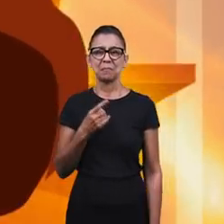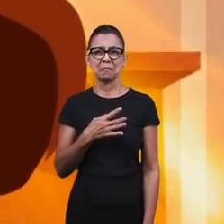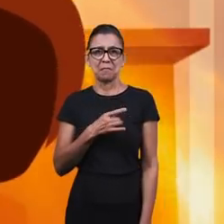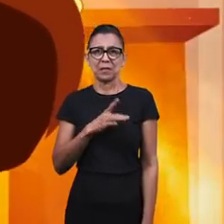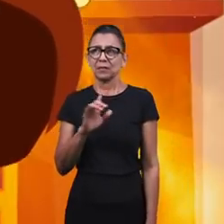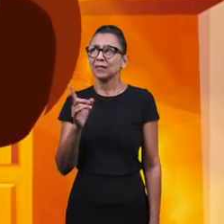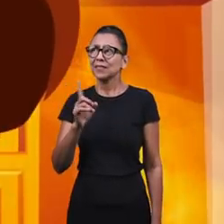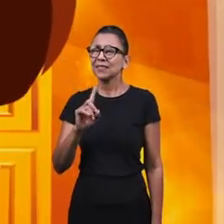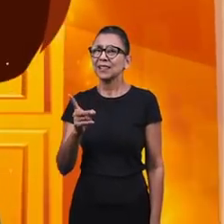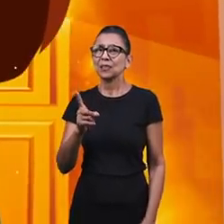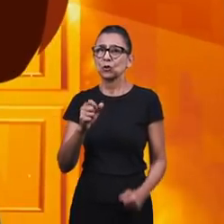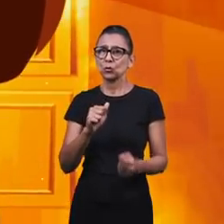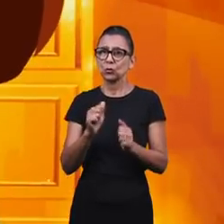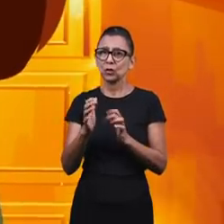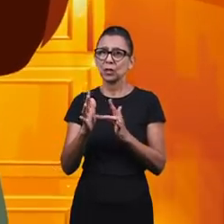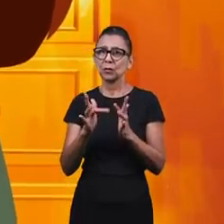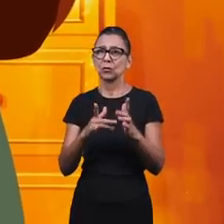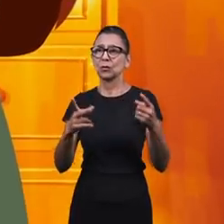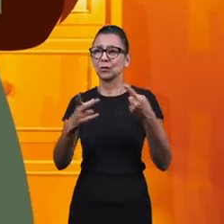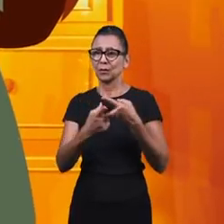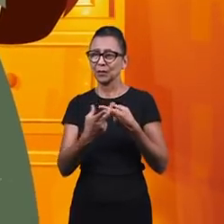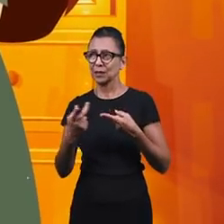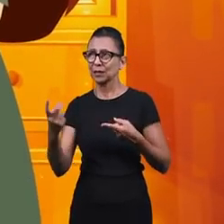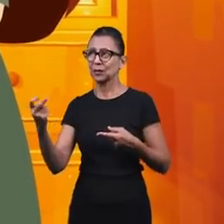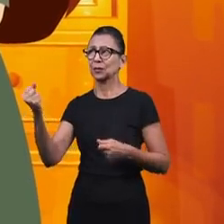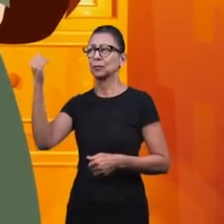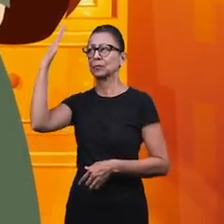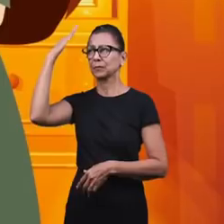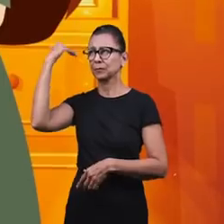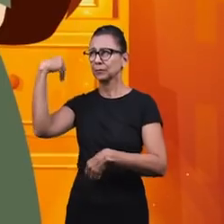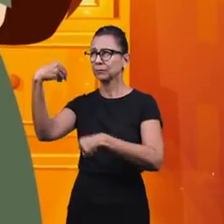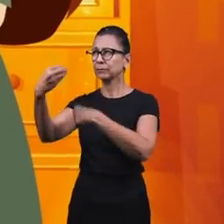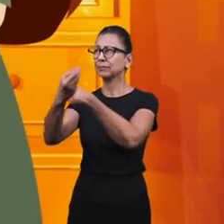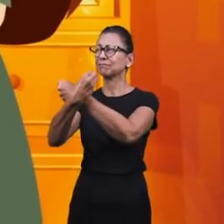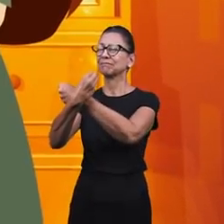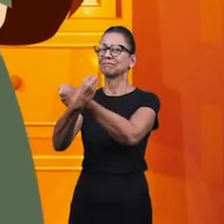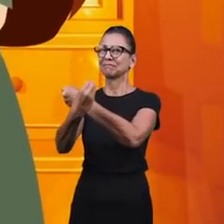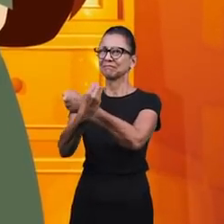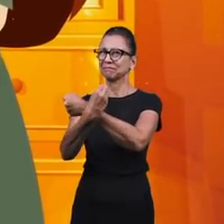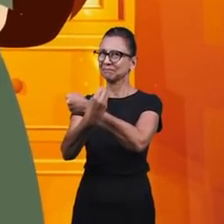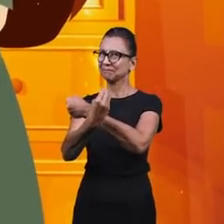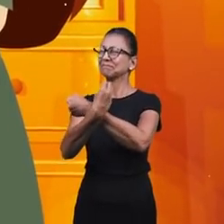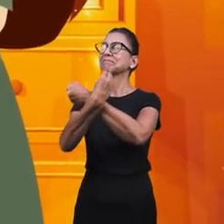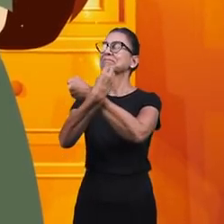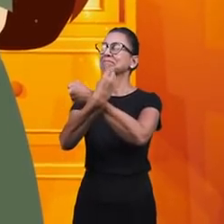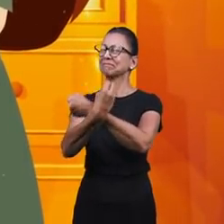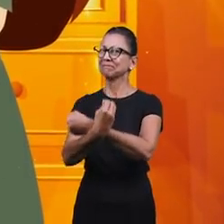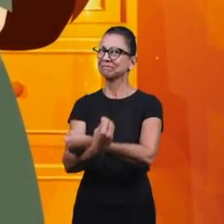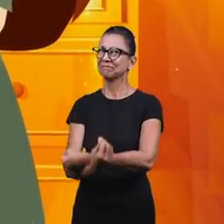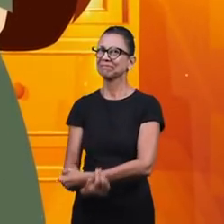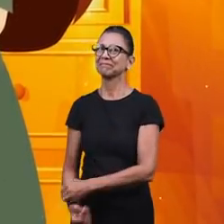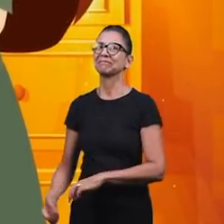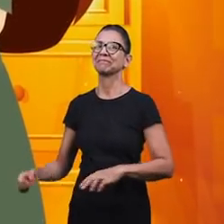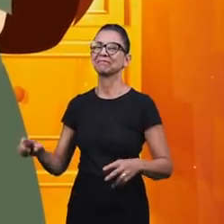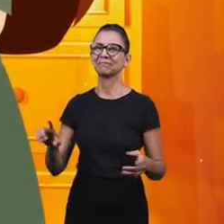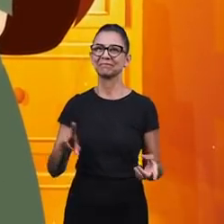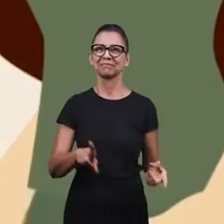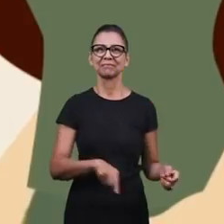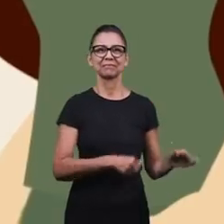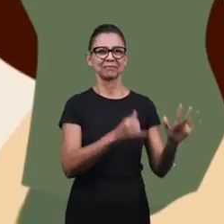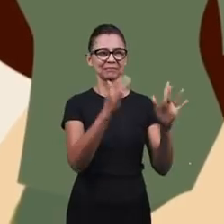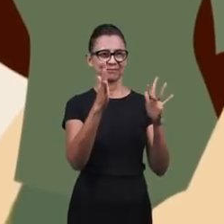hei de temer, por Jesus vou vencer, pois eu sei que Ele cuida de